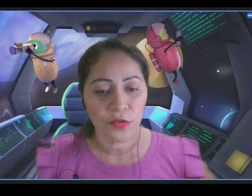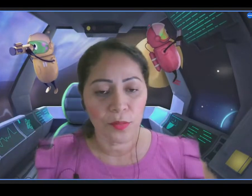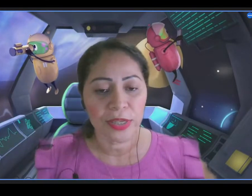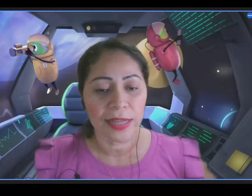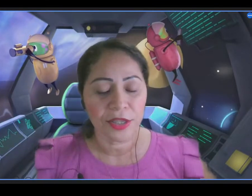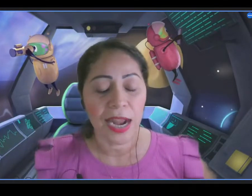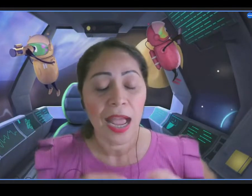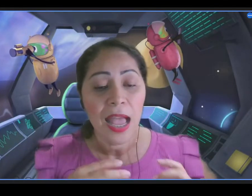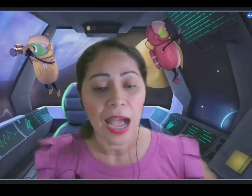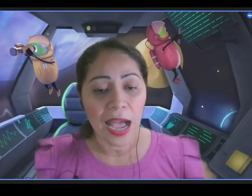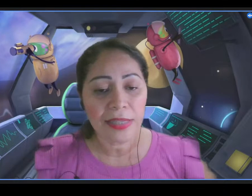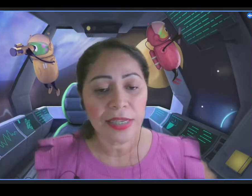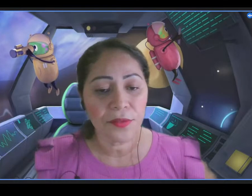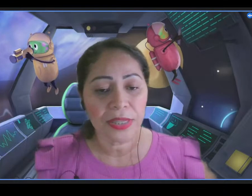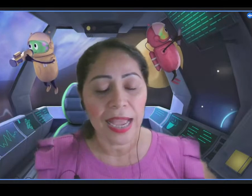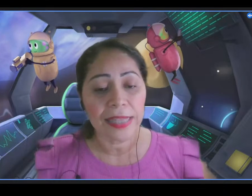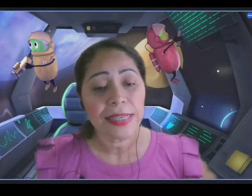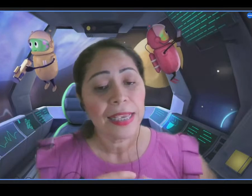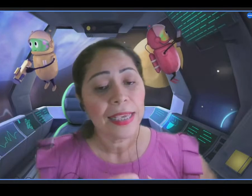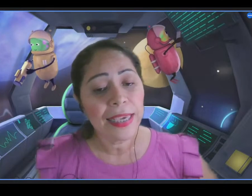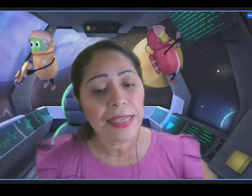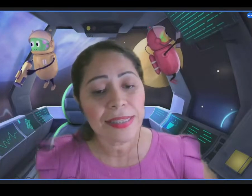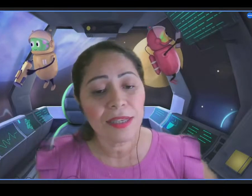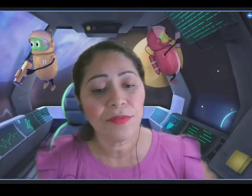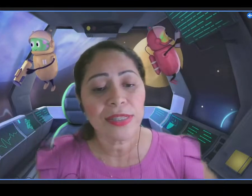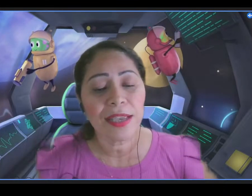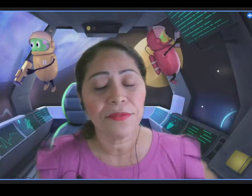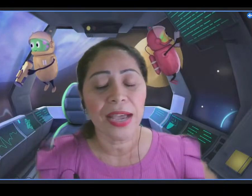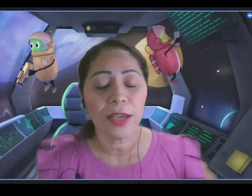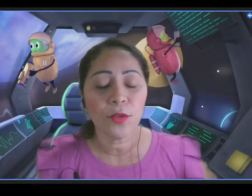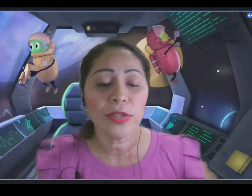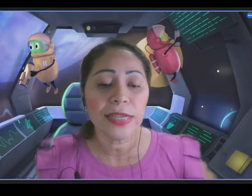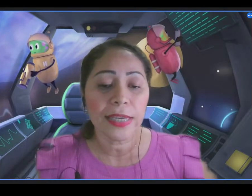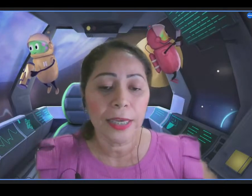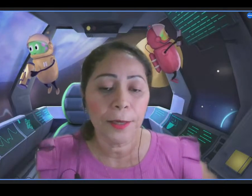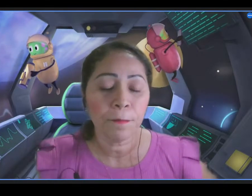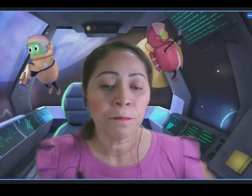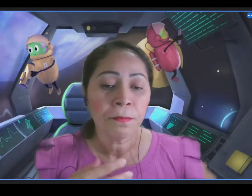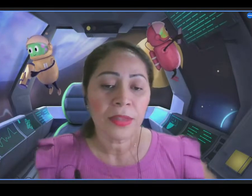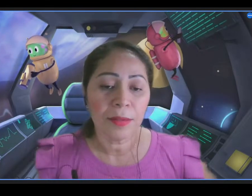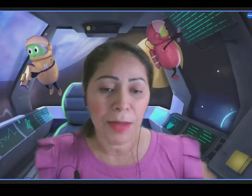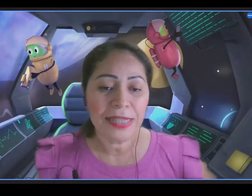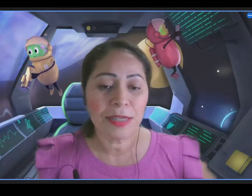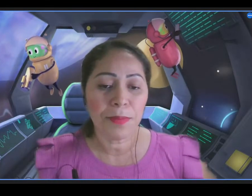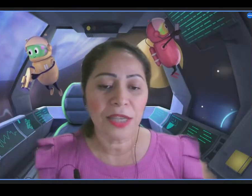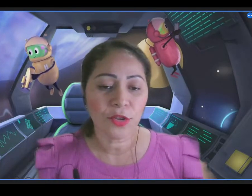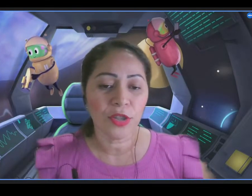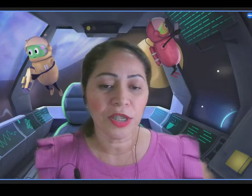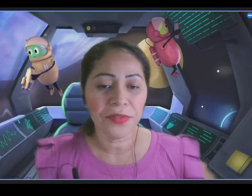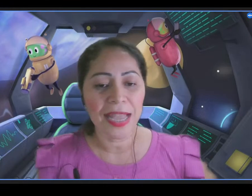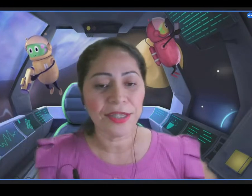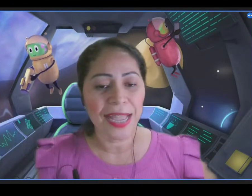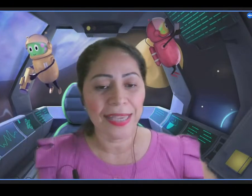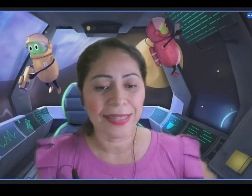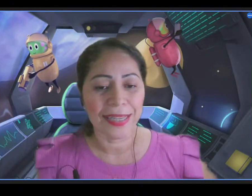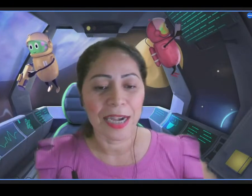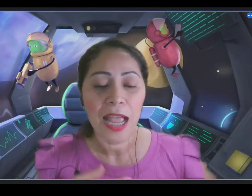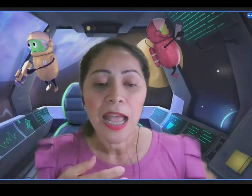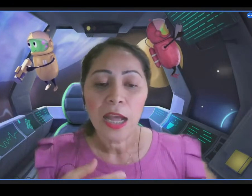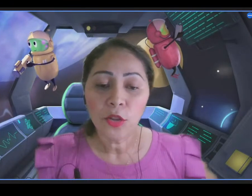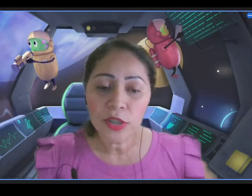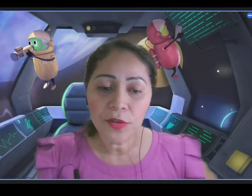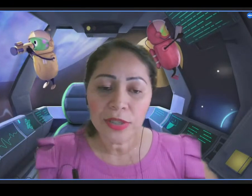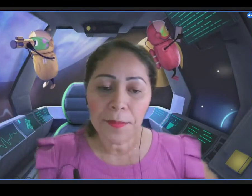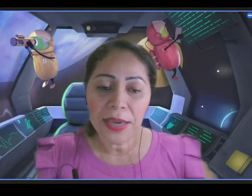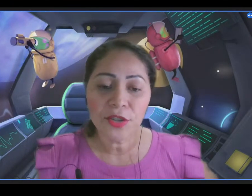nós formos cadastrar as atividades. E assim você vai conseguir participar de toda a atividade na íntegra.